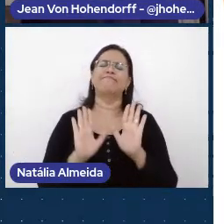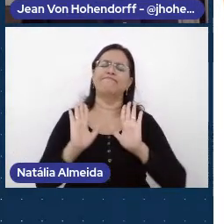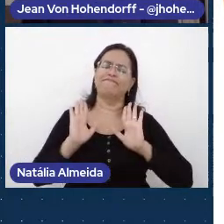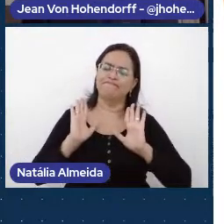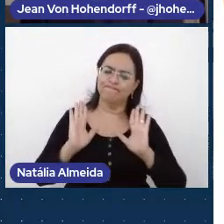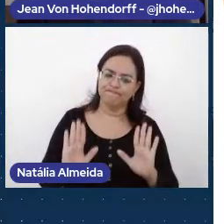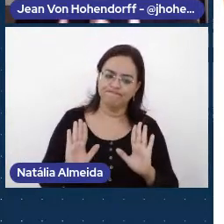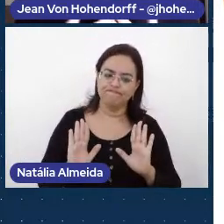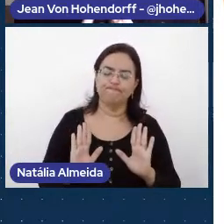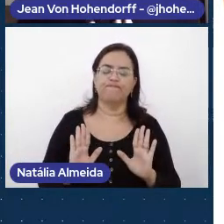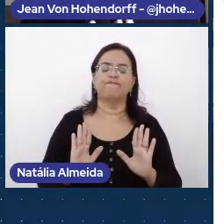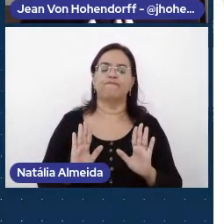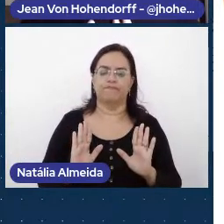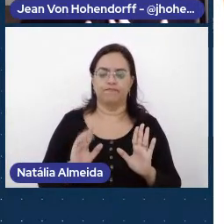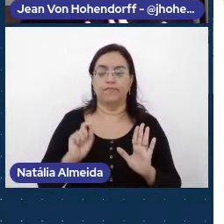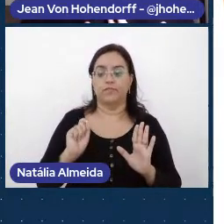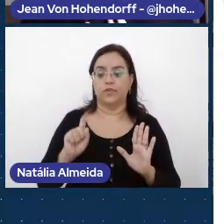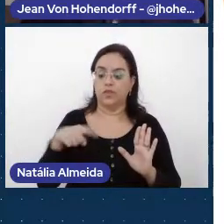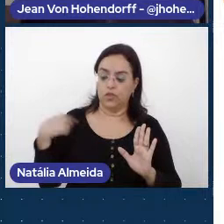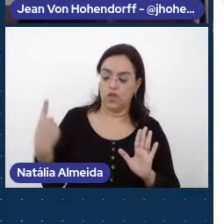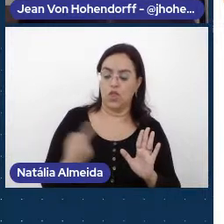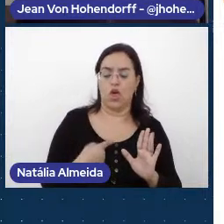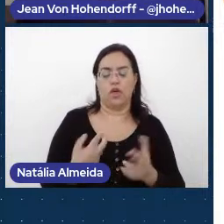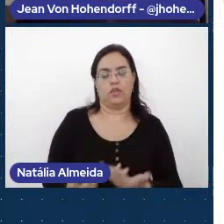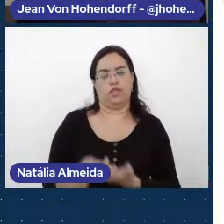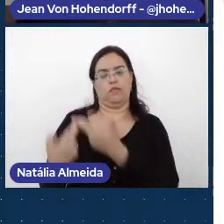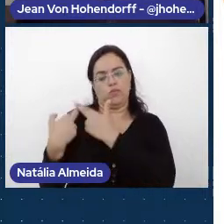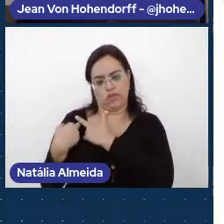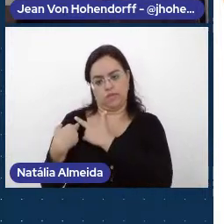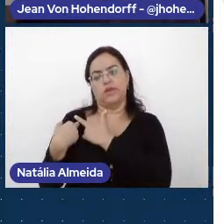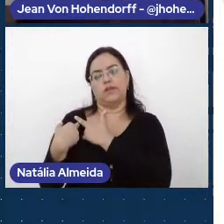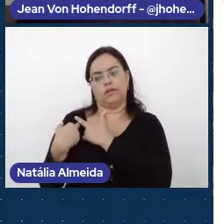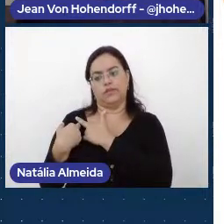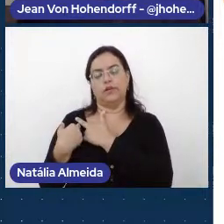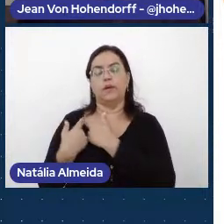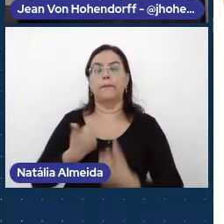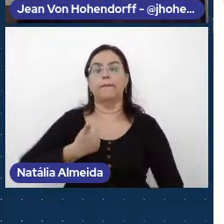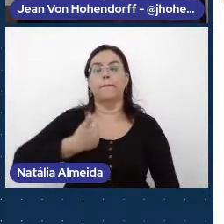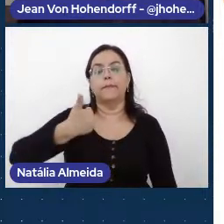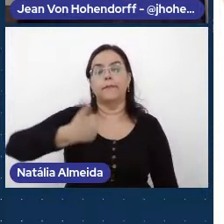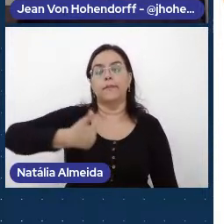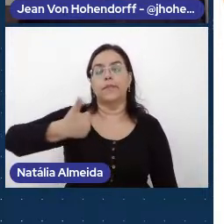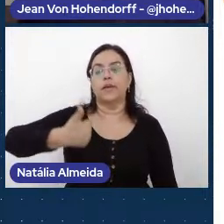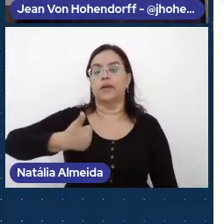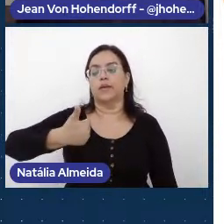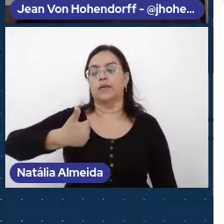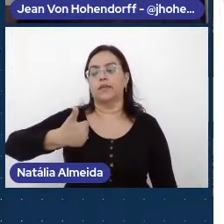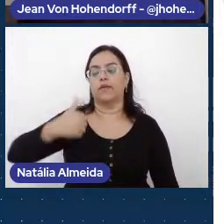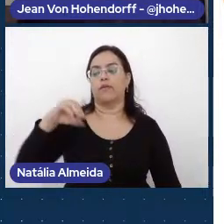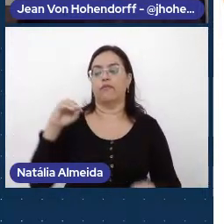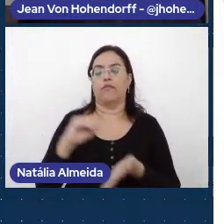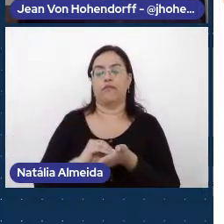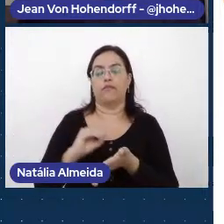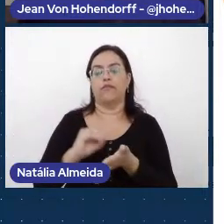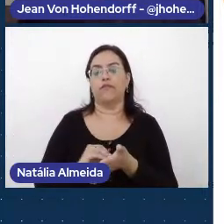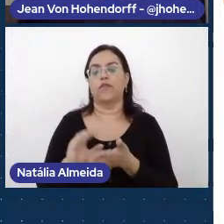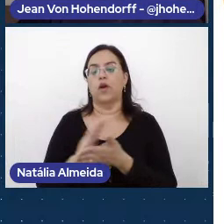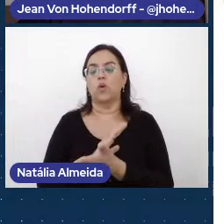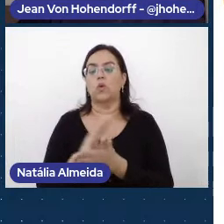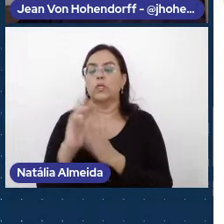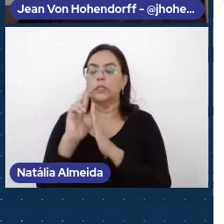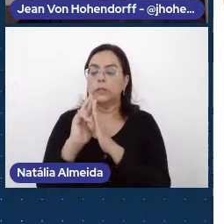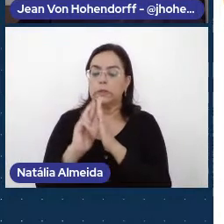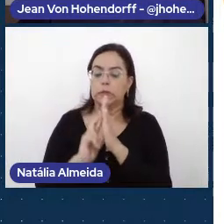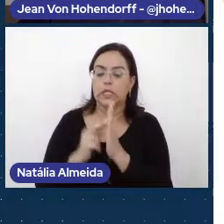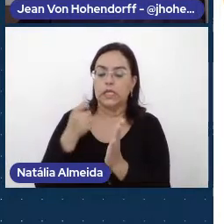é responsabilidade de nós, pesquisadores qualitativos. Primeiro, por não aplicar algum rigor à nossa pesquisa,